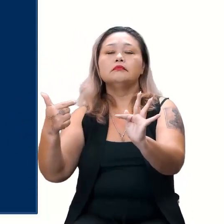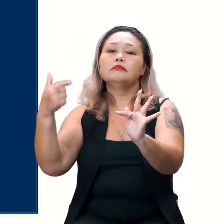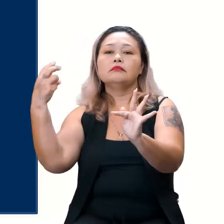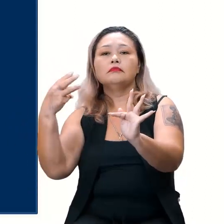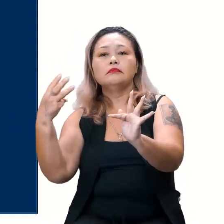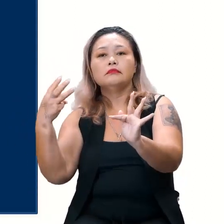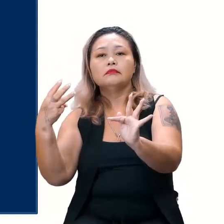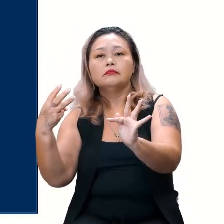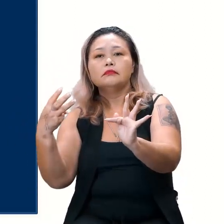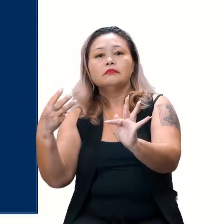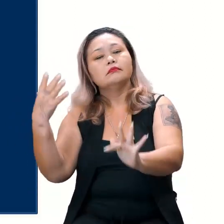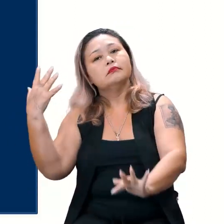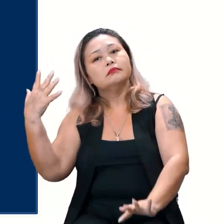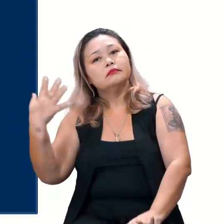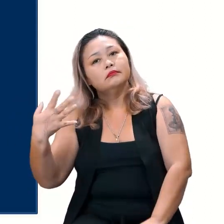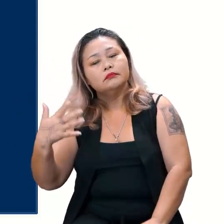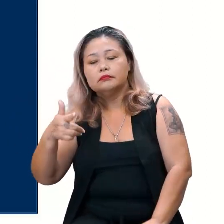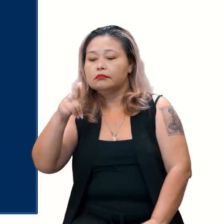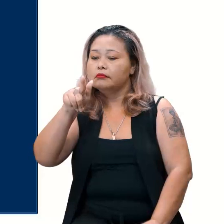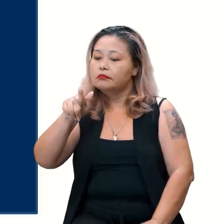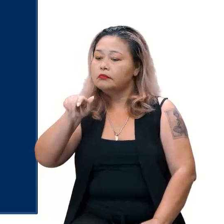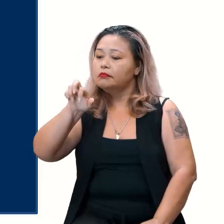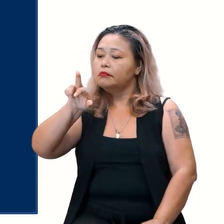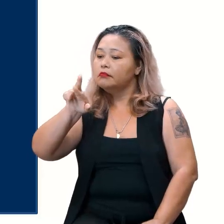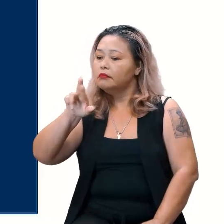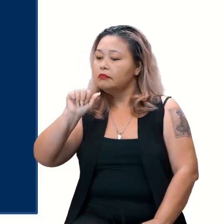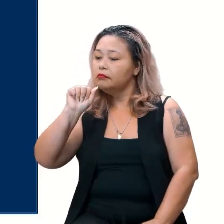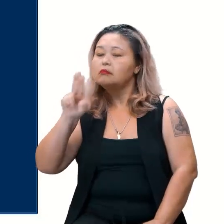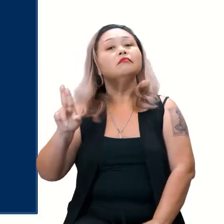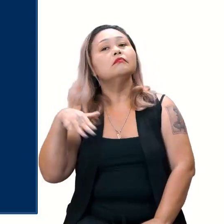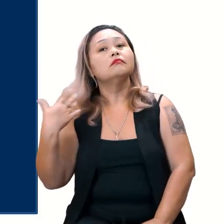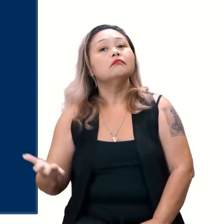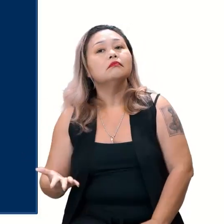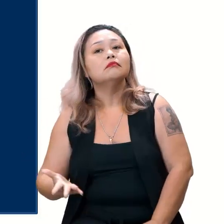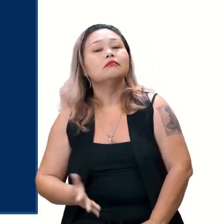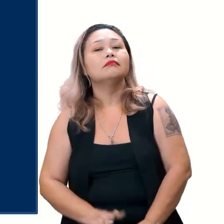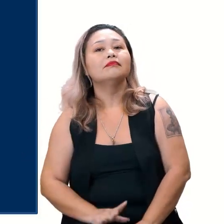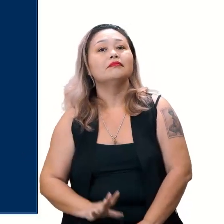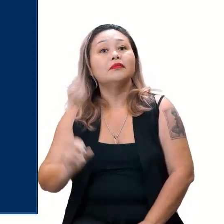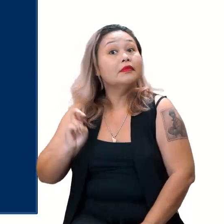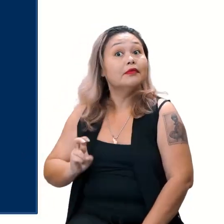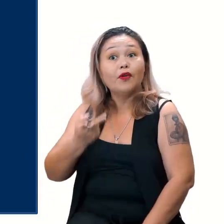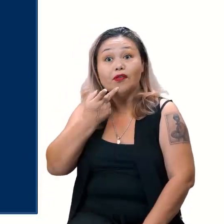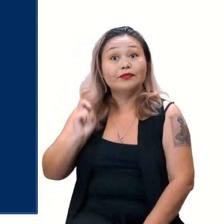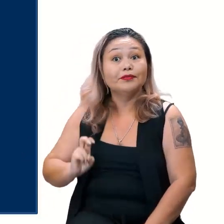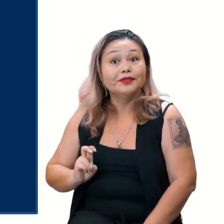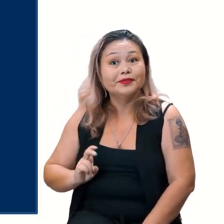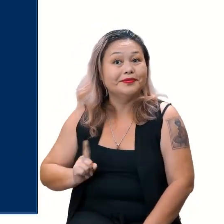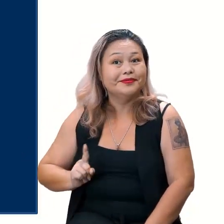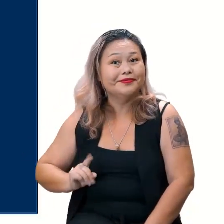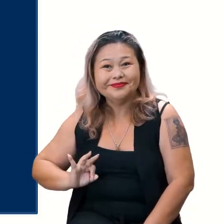grau, do terceiro, do quarto, aí vai falar do quinto.